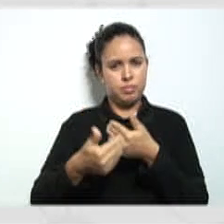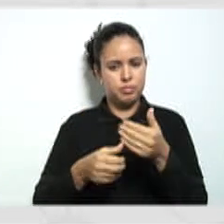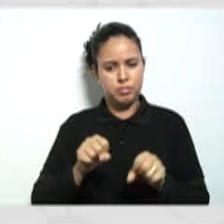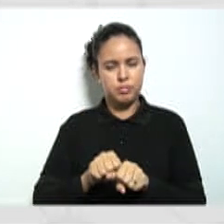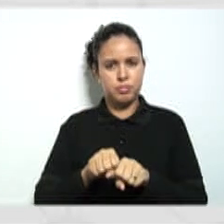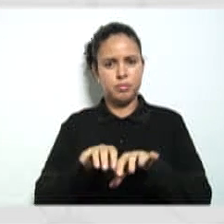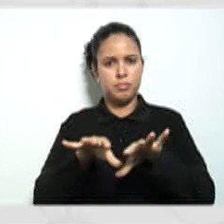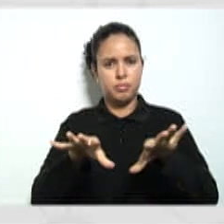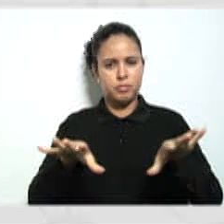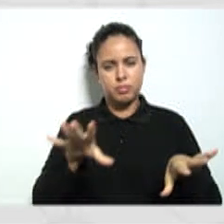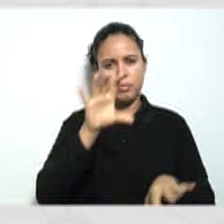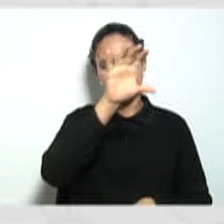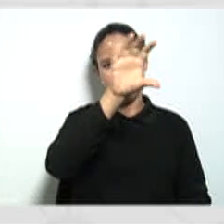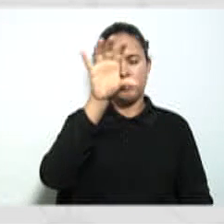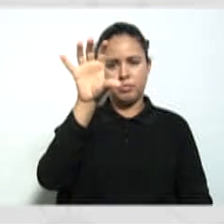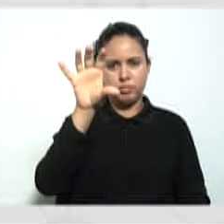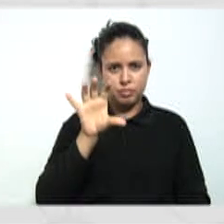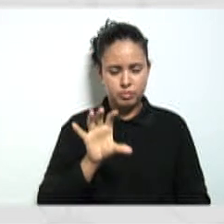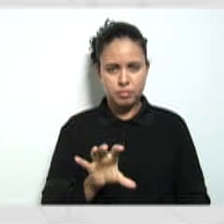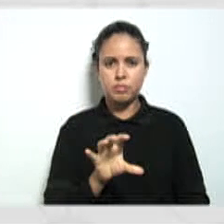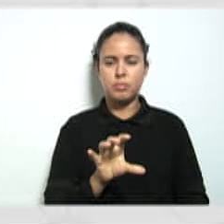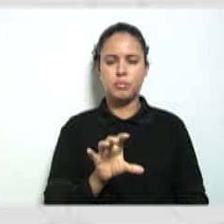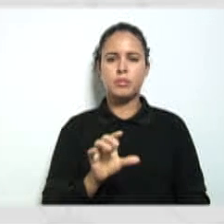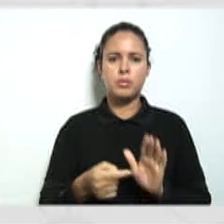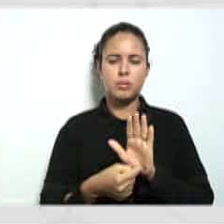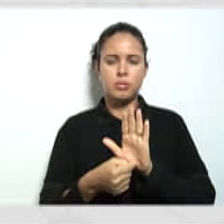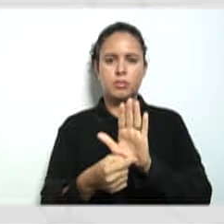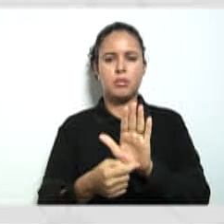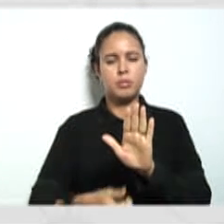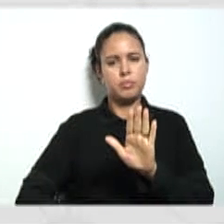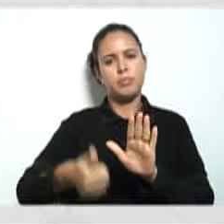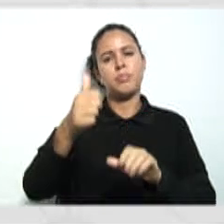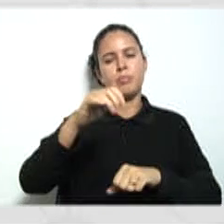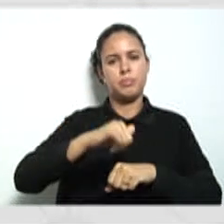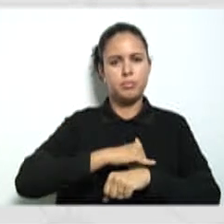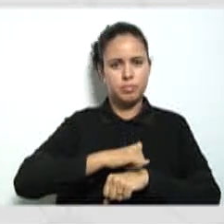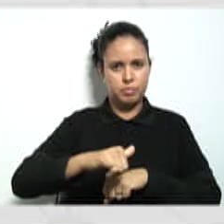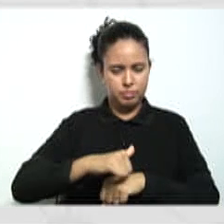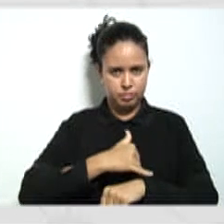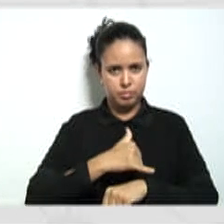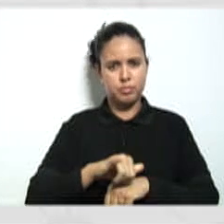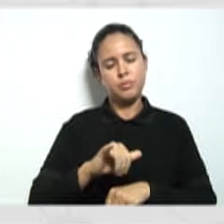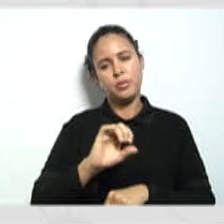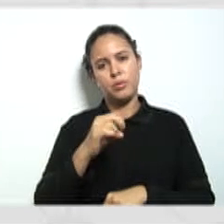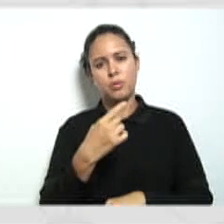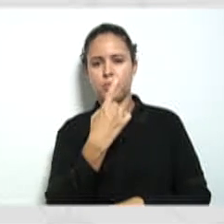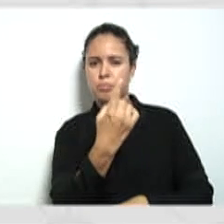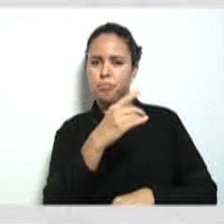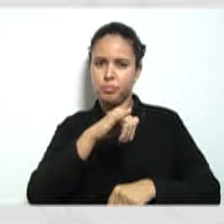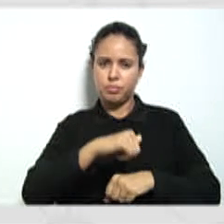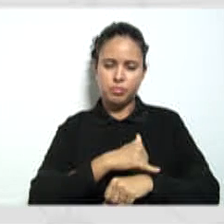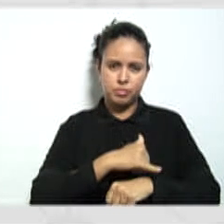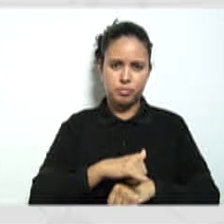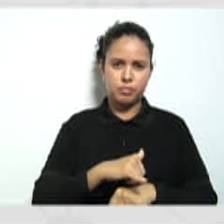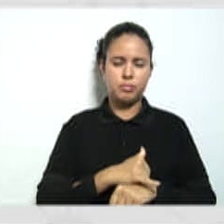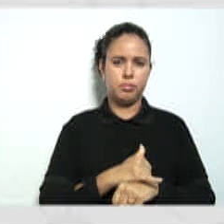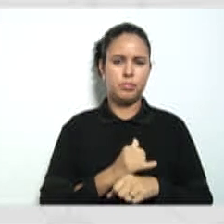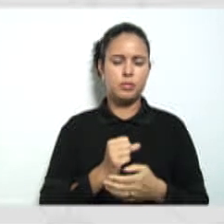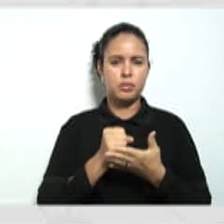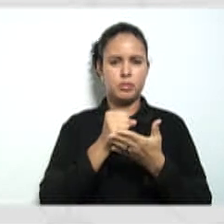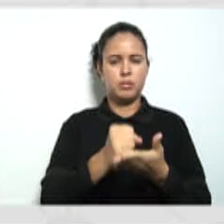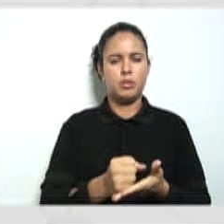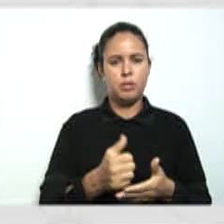regiões menos desenvolvidas, mostrou ser a melhor estratégia, talvez até a única estratégia, para garantir a melhor